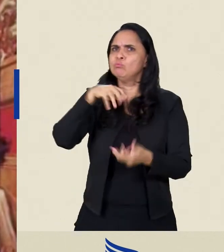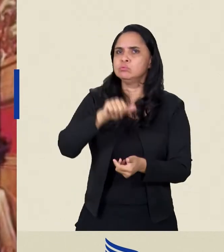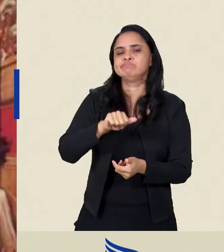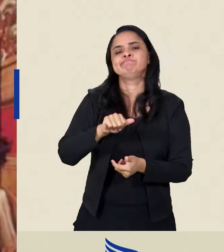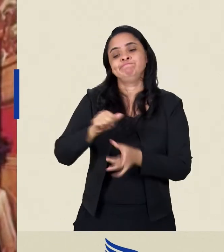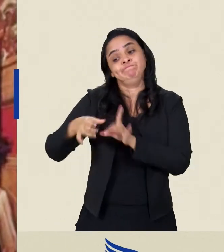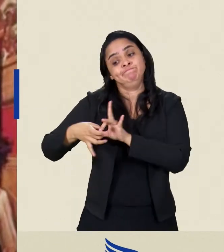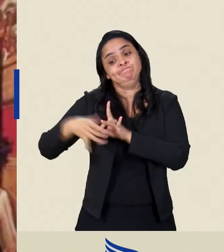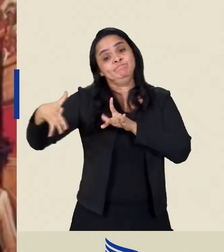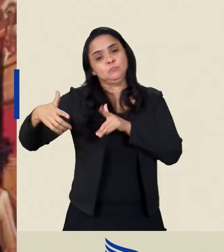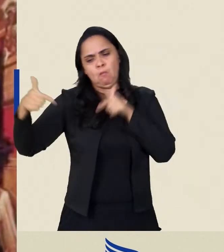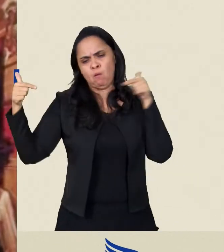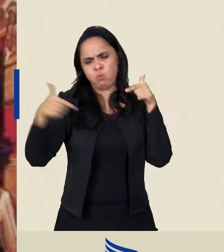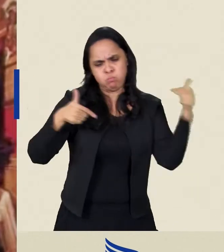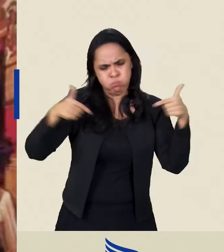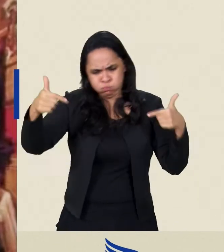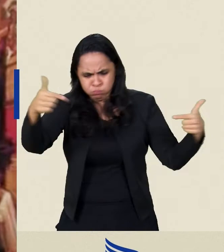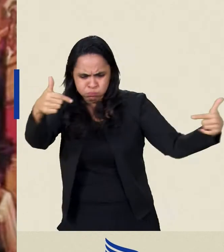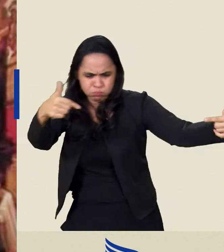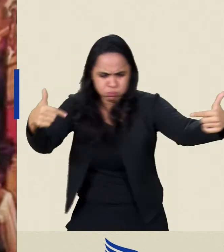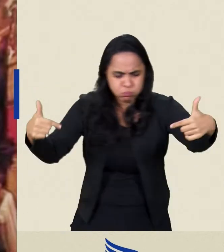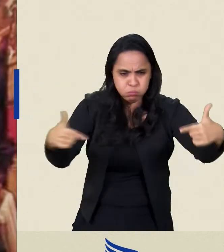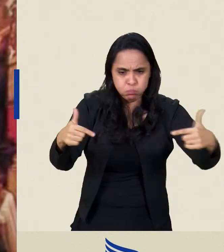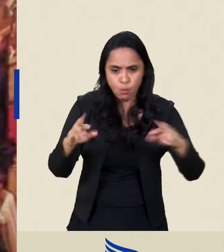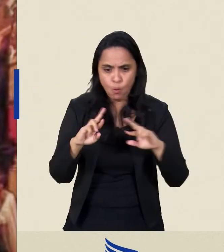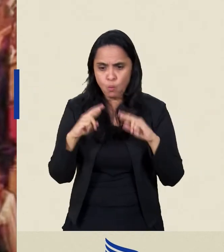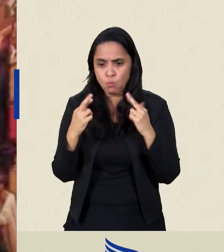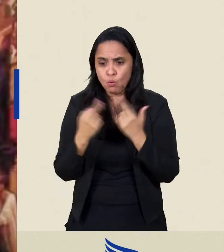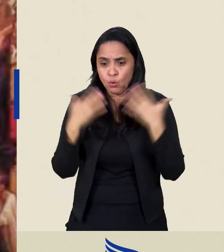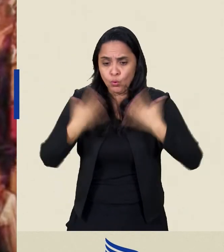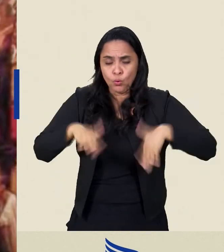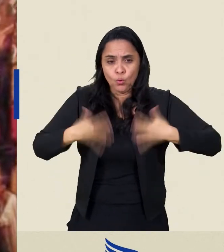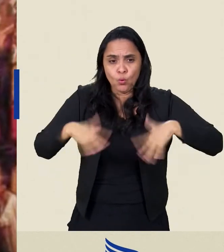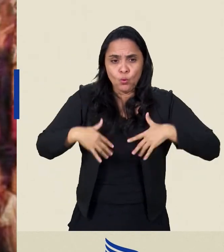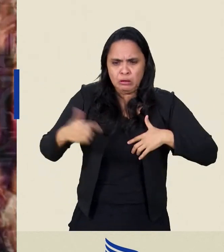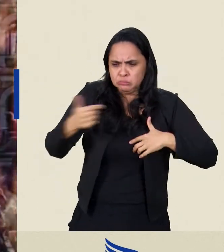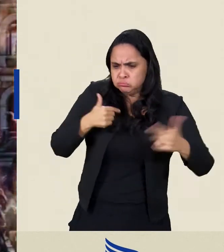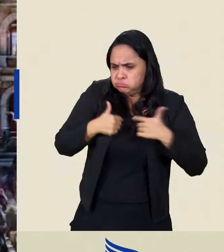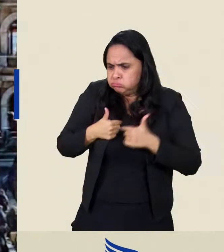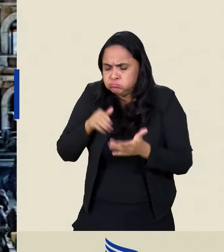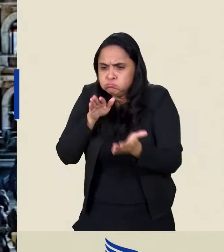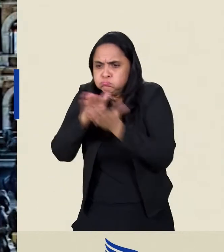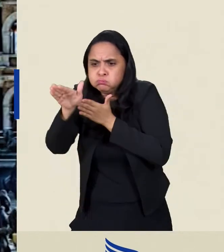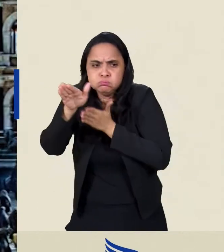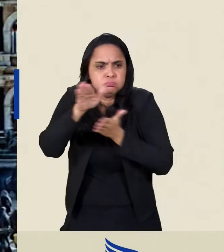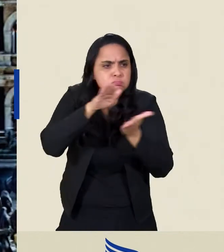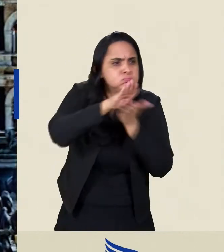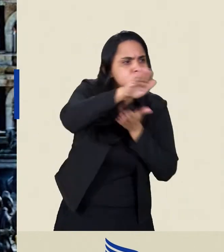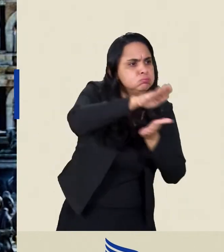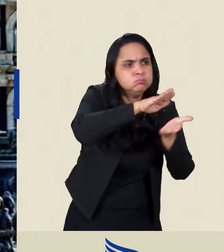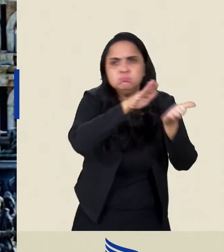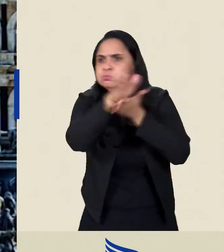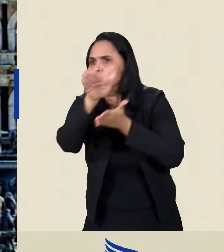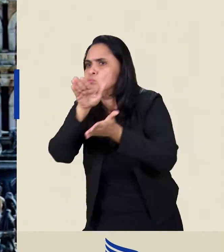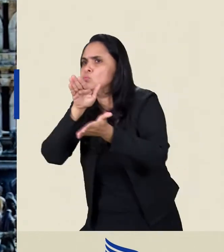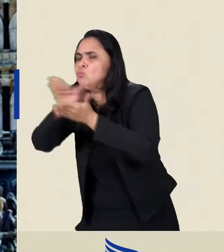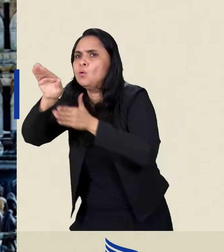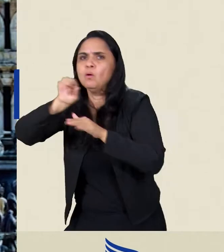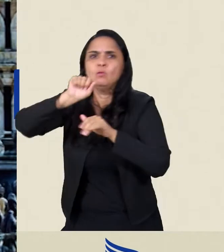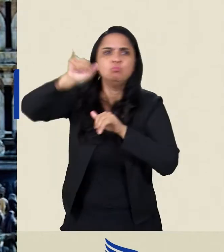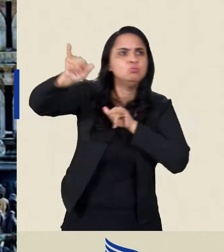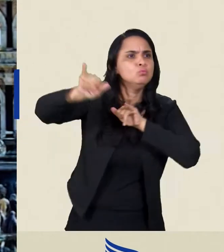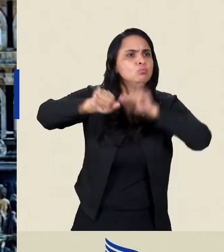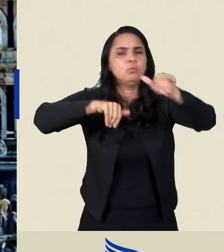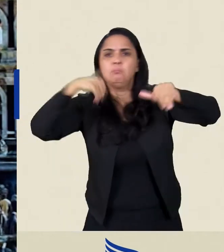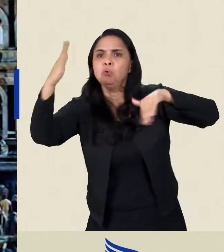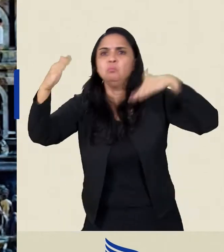povo. E a Bíblia diz que todos aqueles que eram perseguidos, eles iam por toda parte anunciando